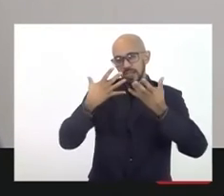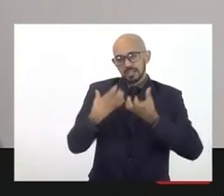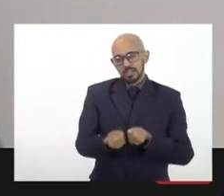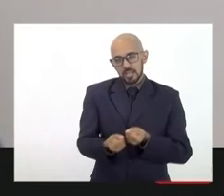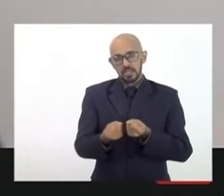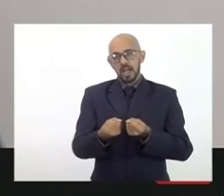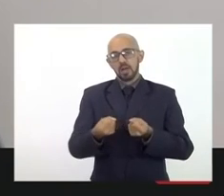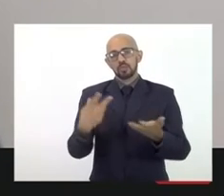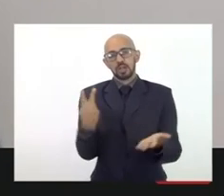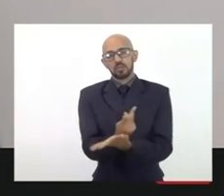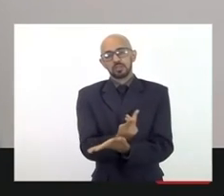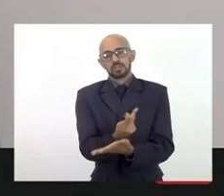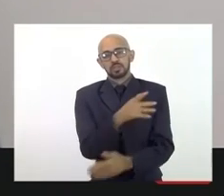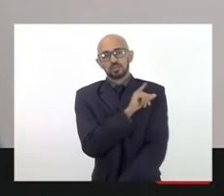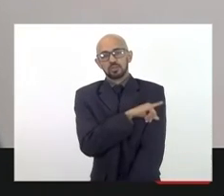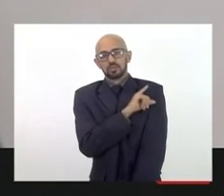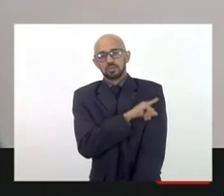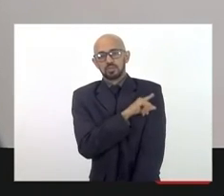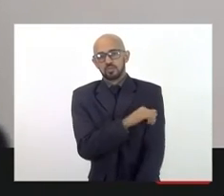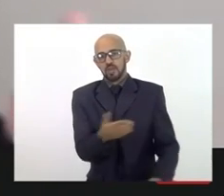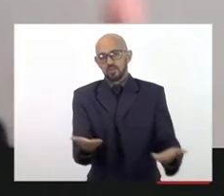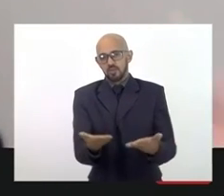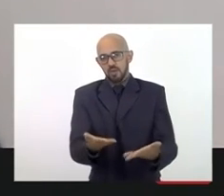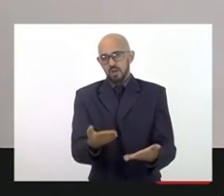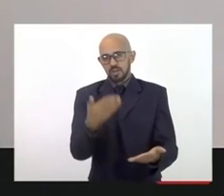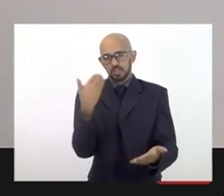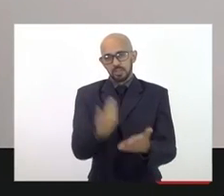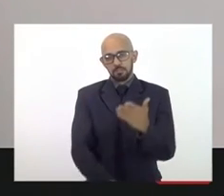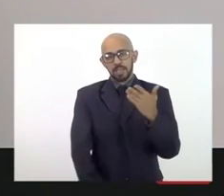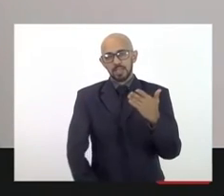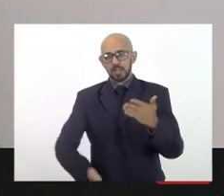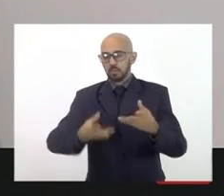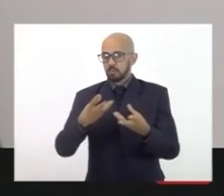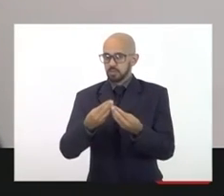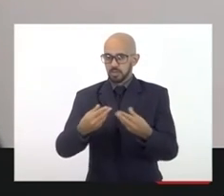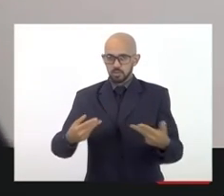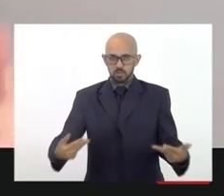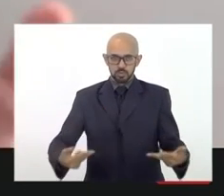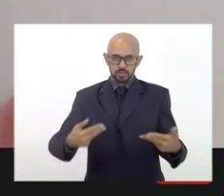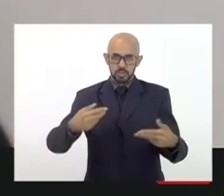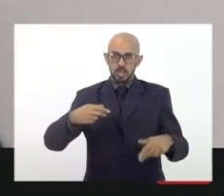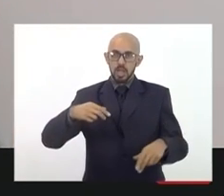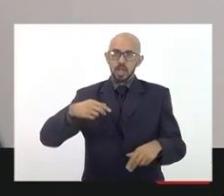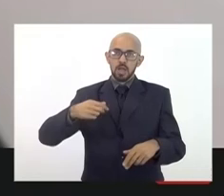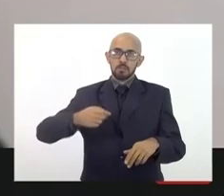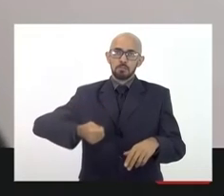no Rio de Janeiro. O Rio de Janeiro tem perdido muita coisa.